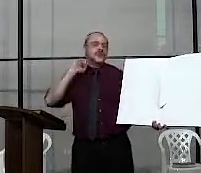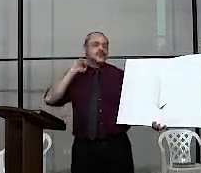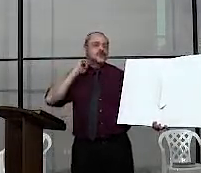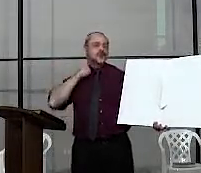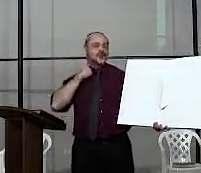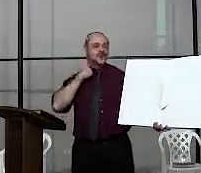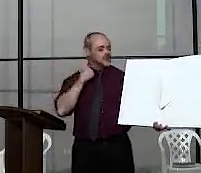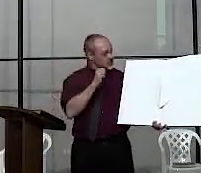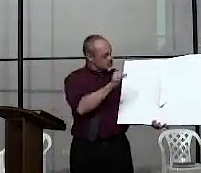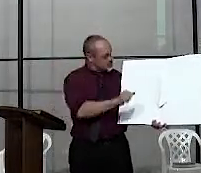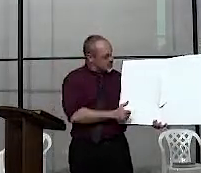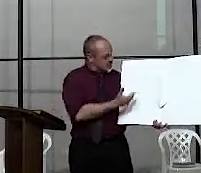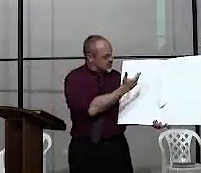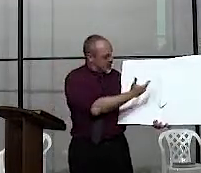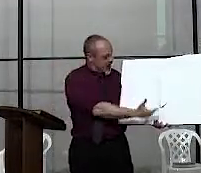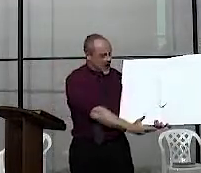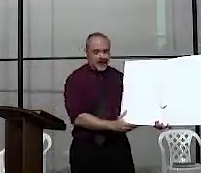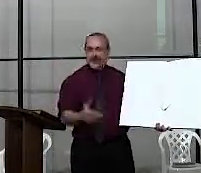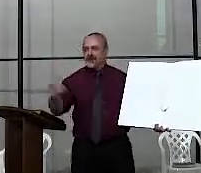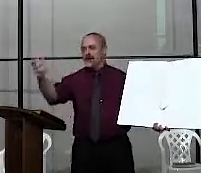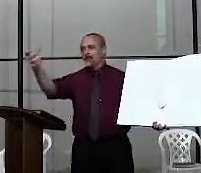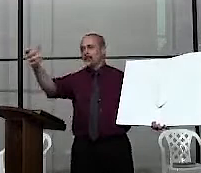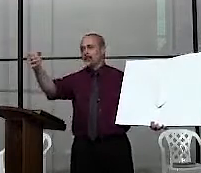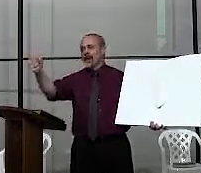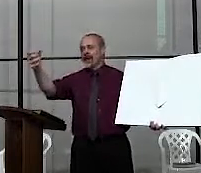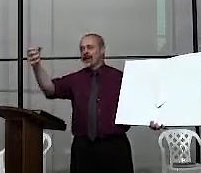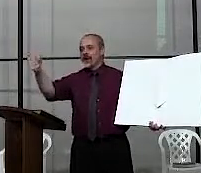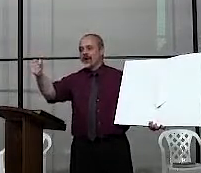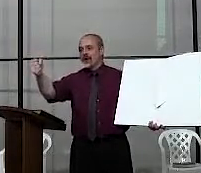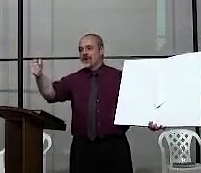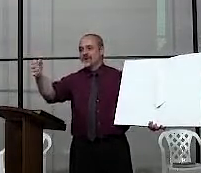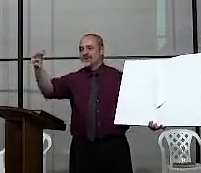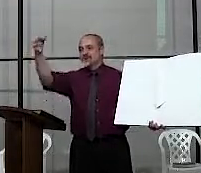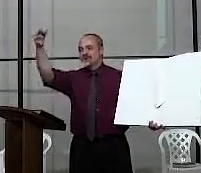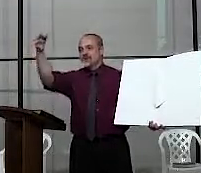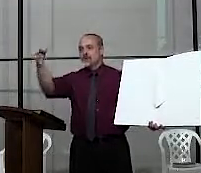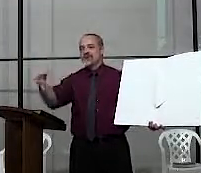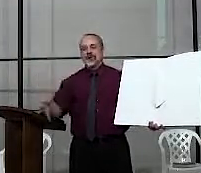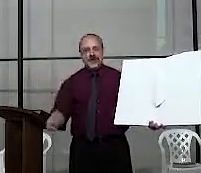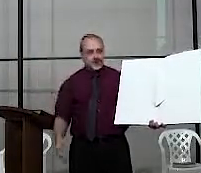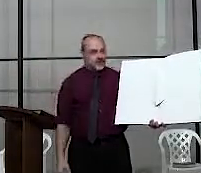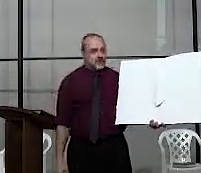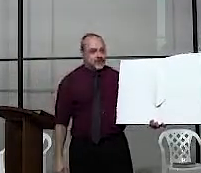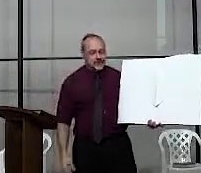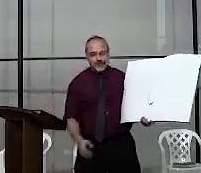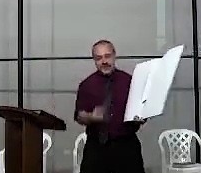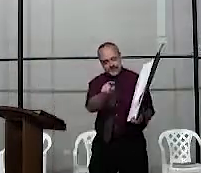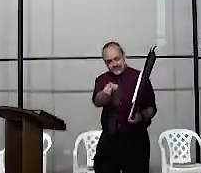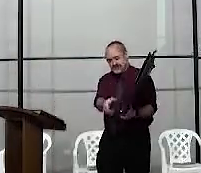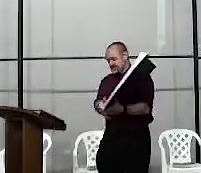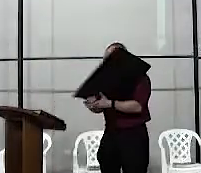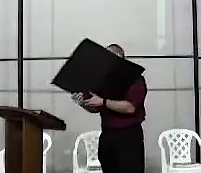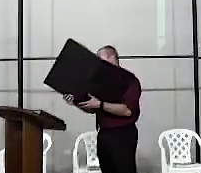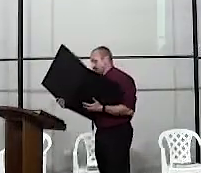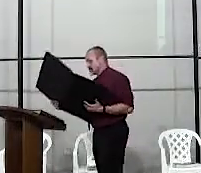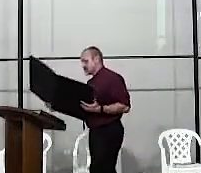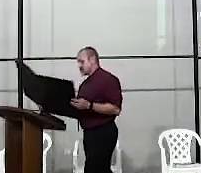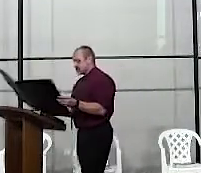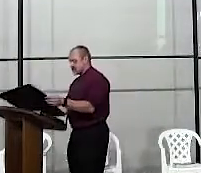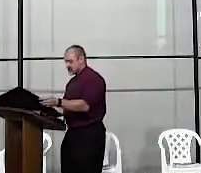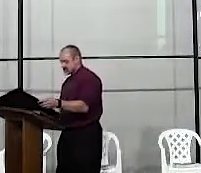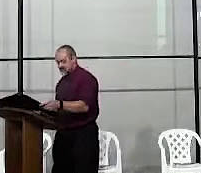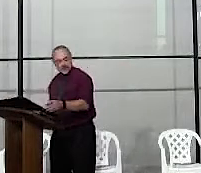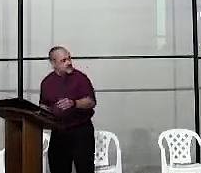coração sujo para tornar branco, perfeito?